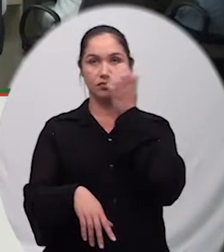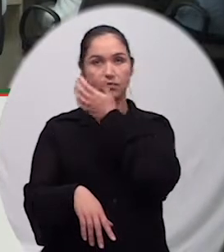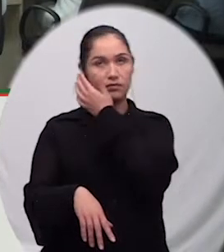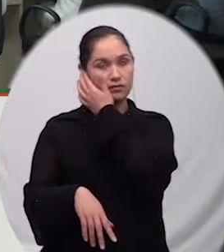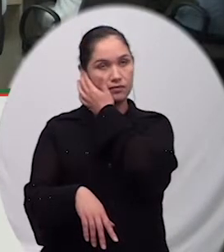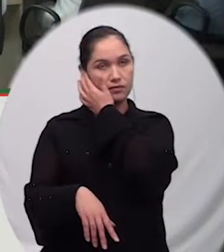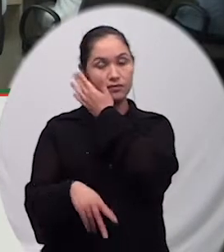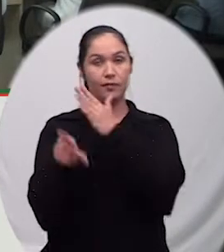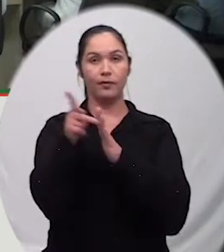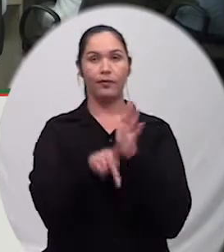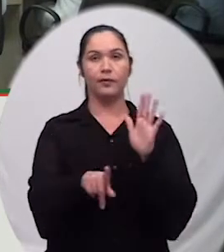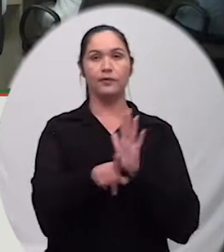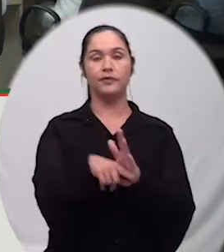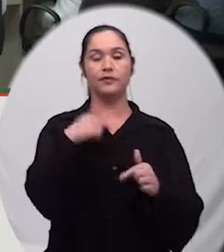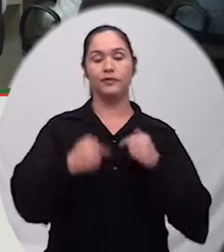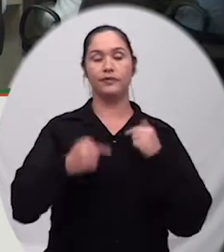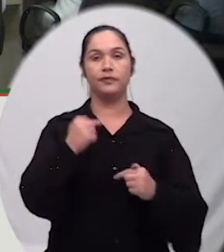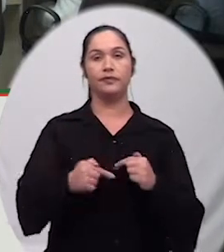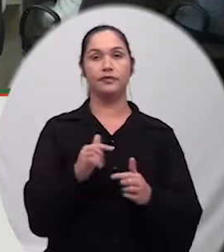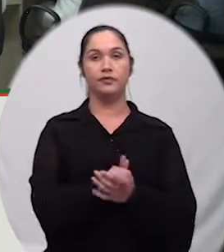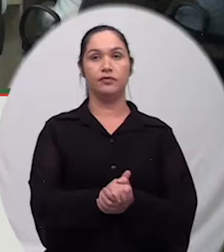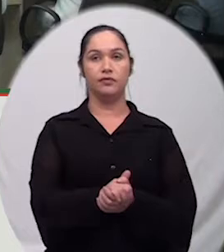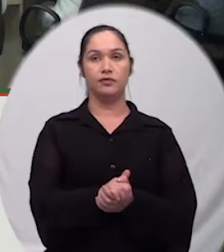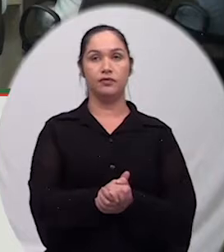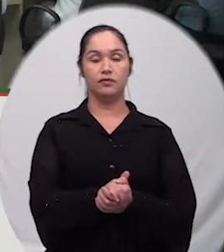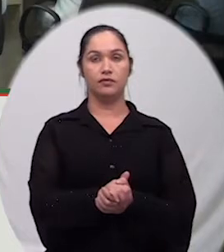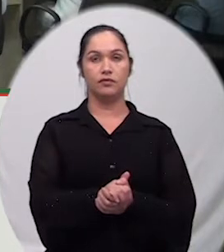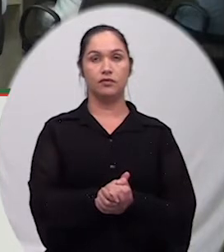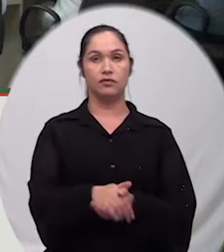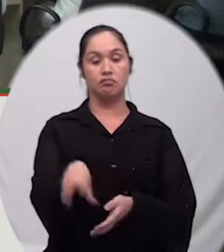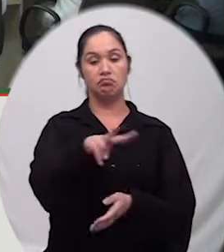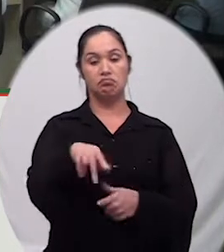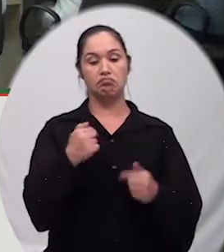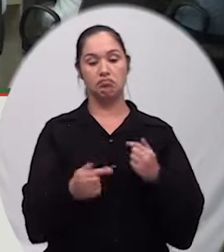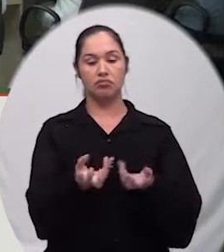O projeto continua em discussão.